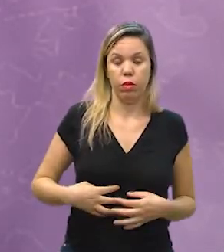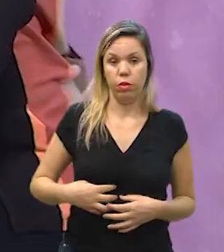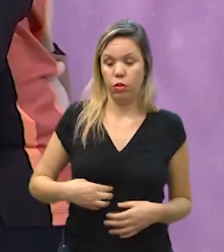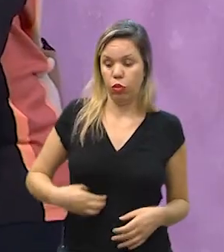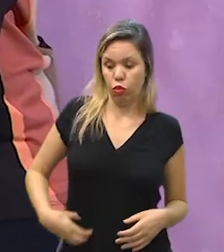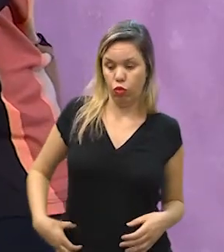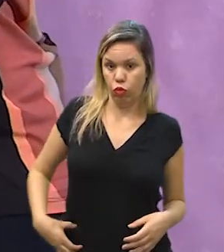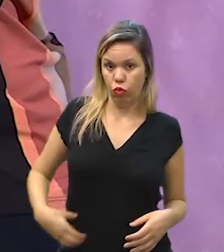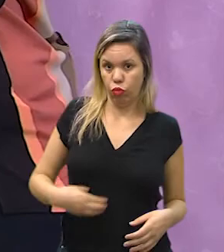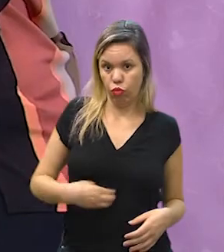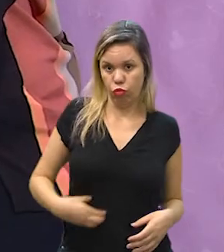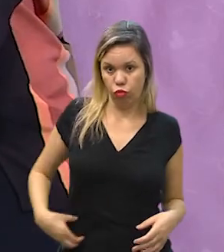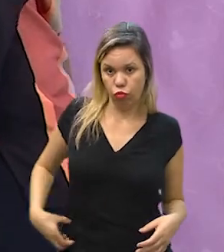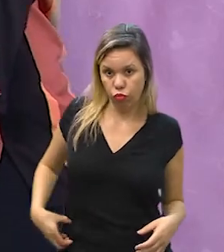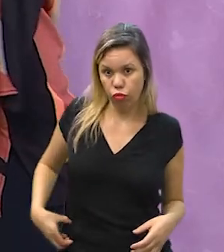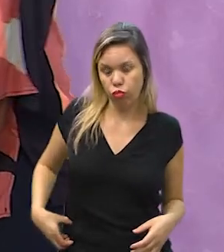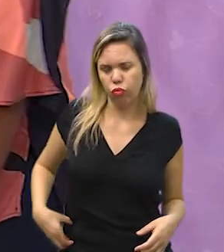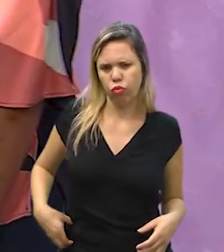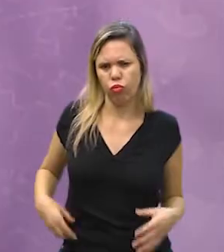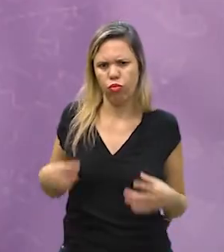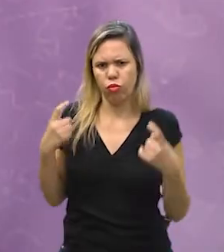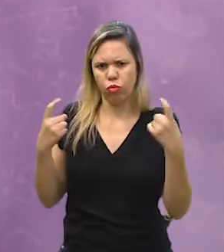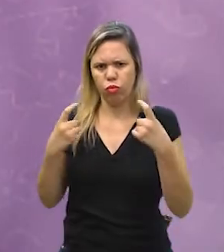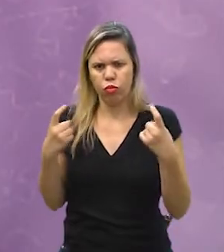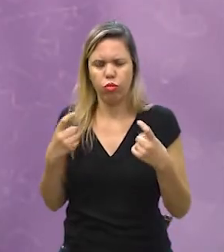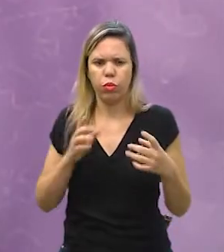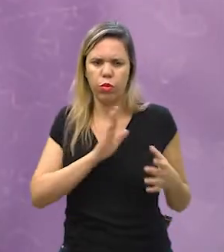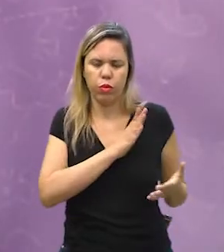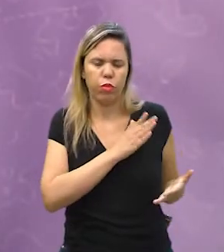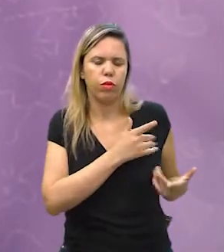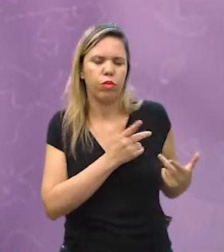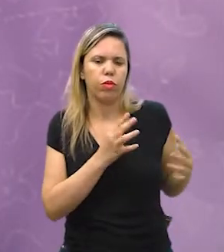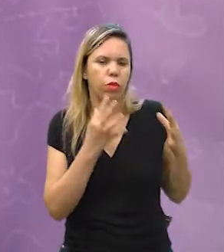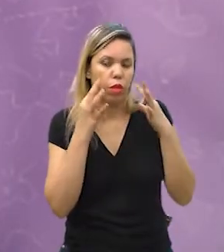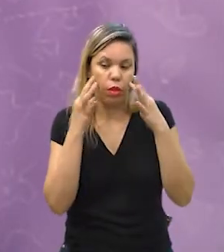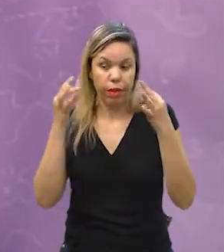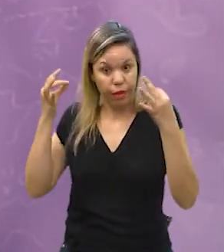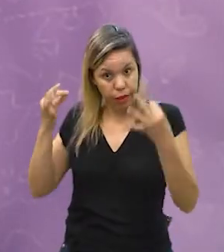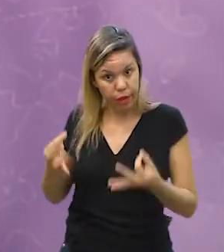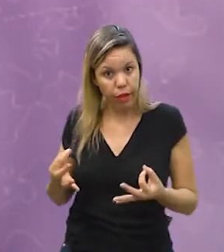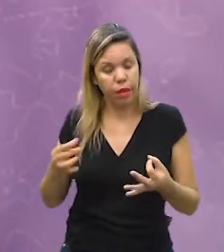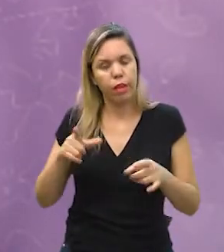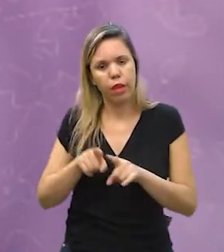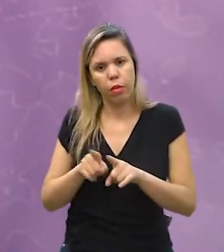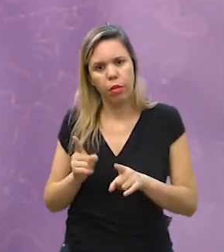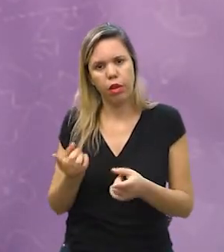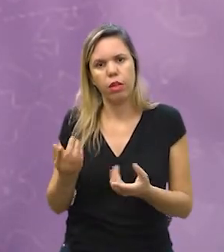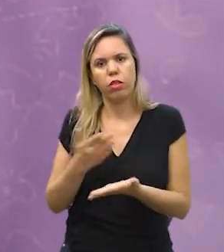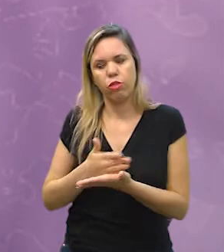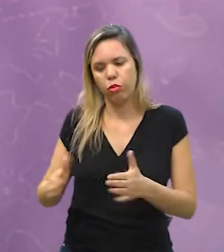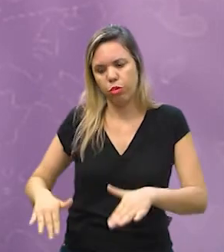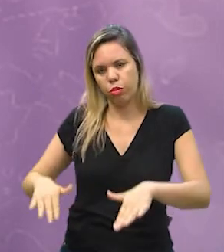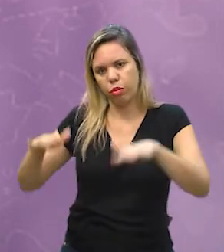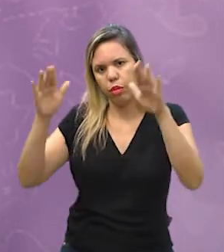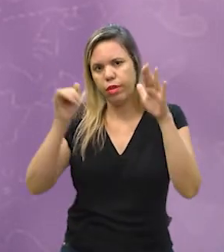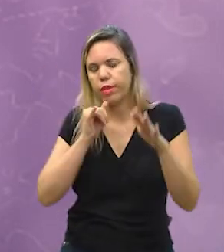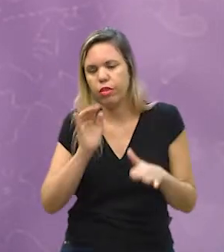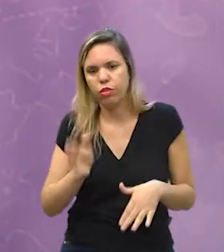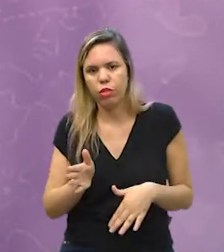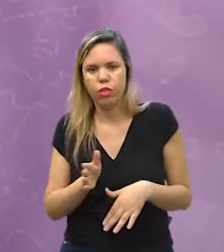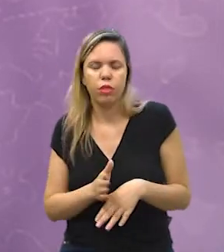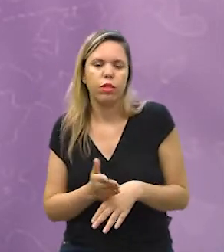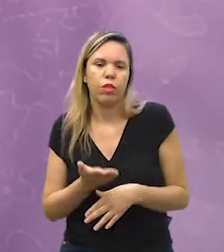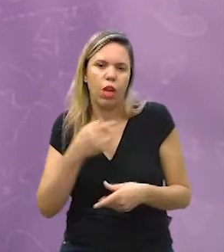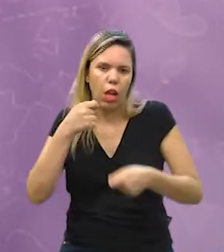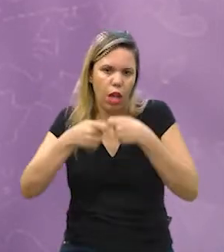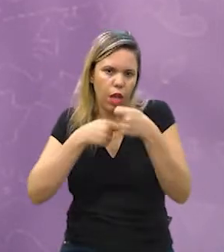acaba depositando nossa atenção para o coração e outros órgãos, né? Essa atenção tem que começar desde pequeno, por exemplo, já